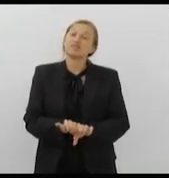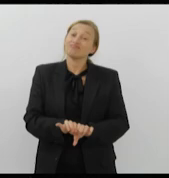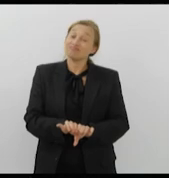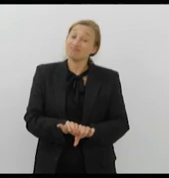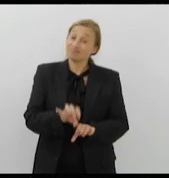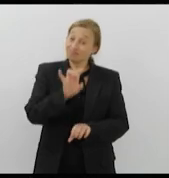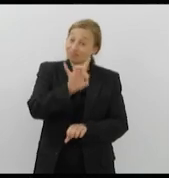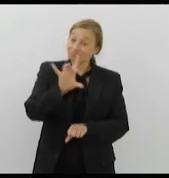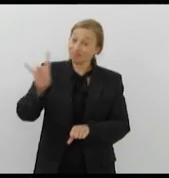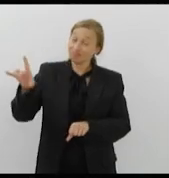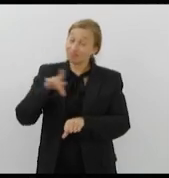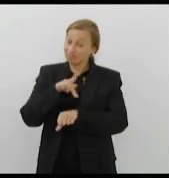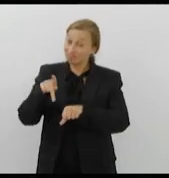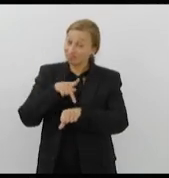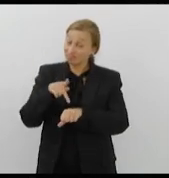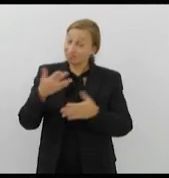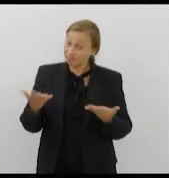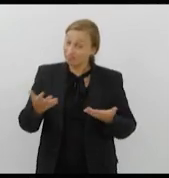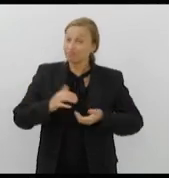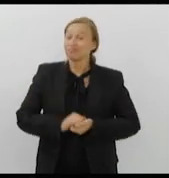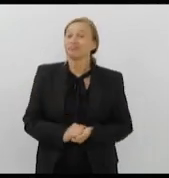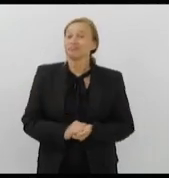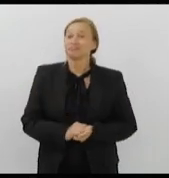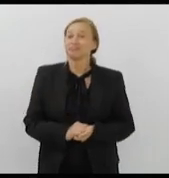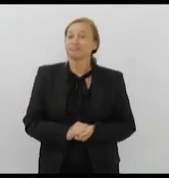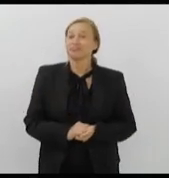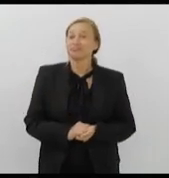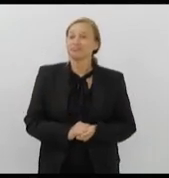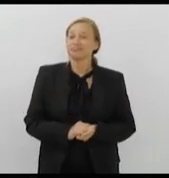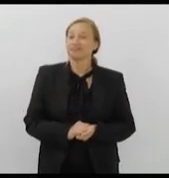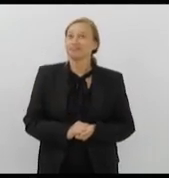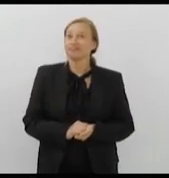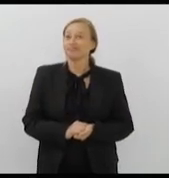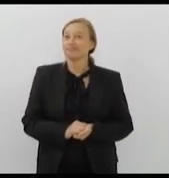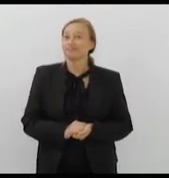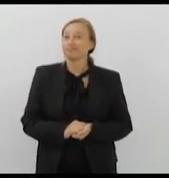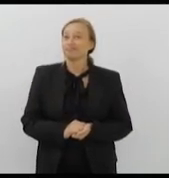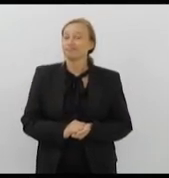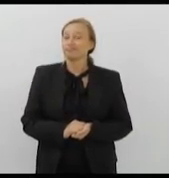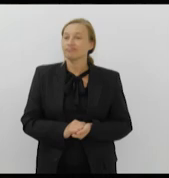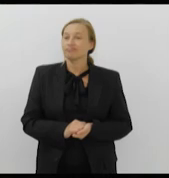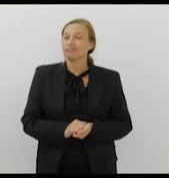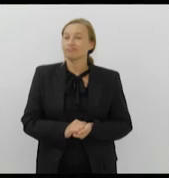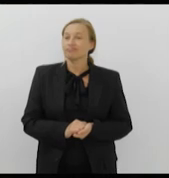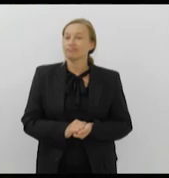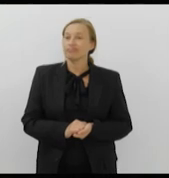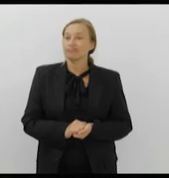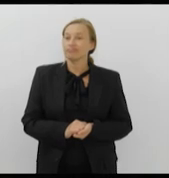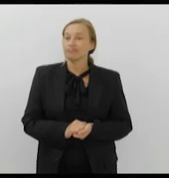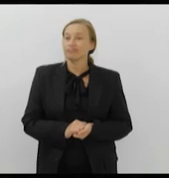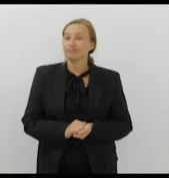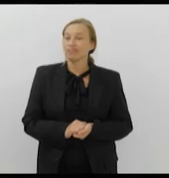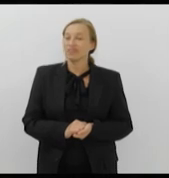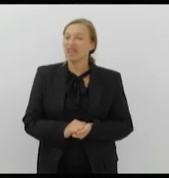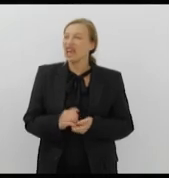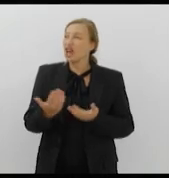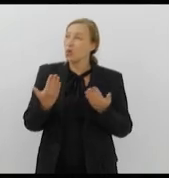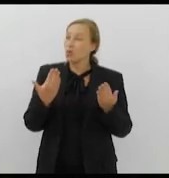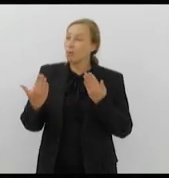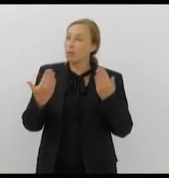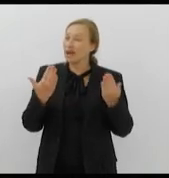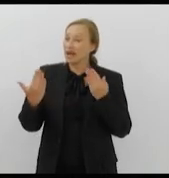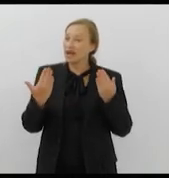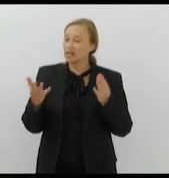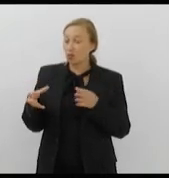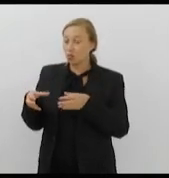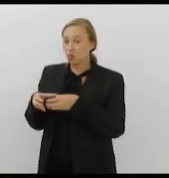atletas. É como fôssemos assim um bando de Dom Quixote,